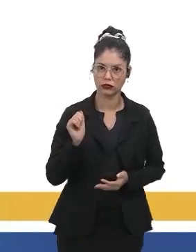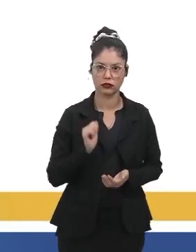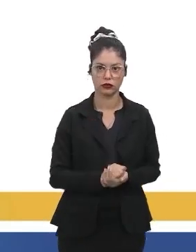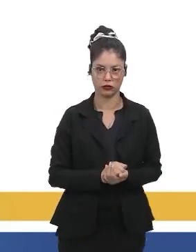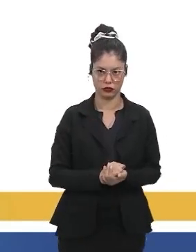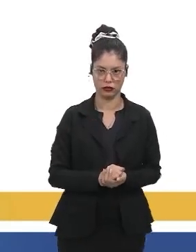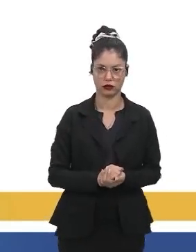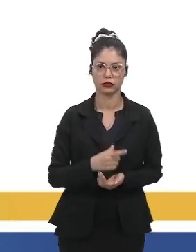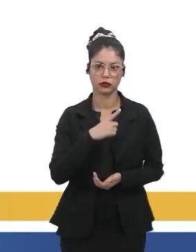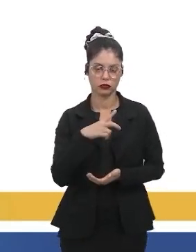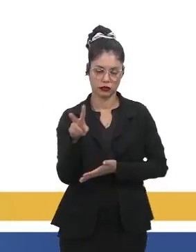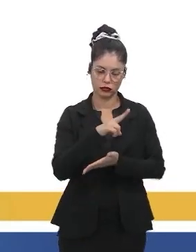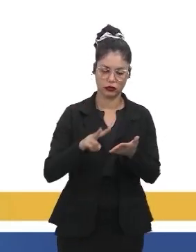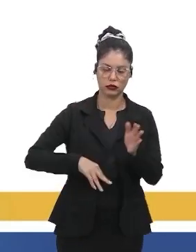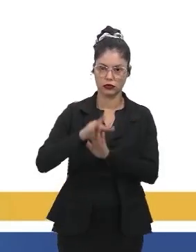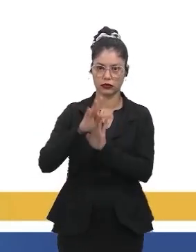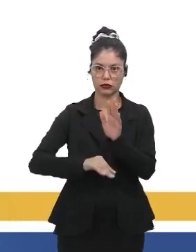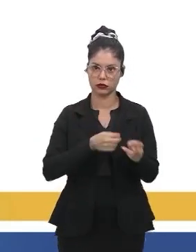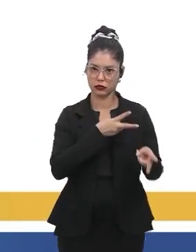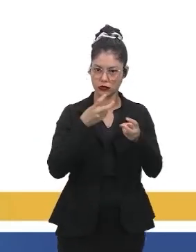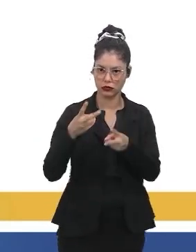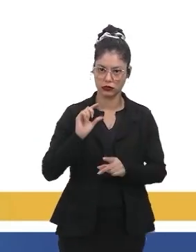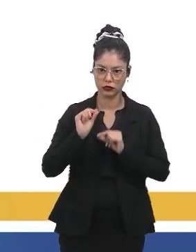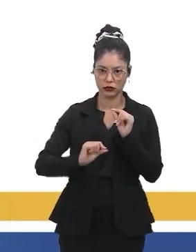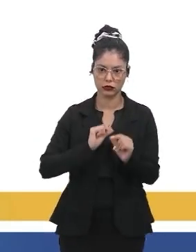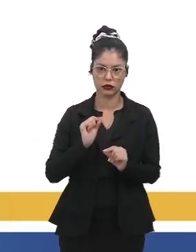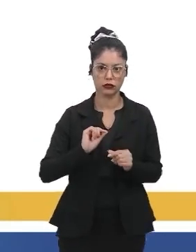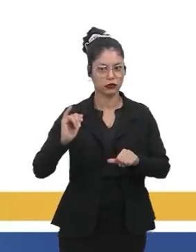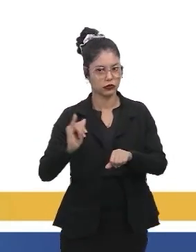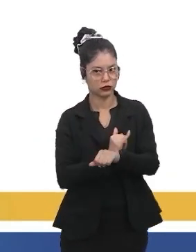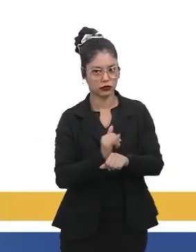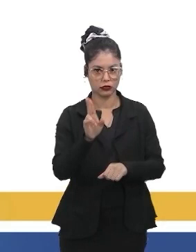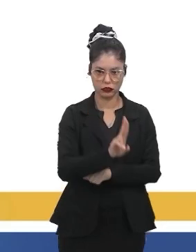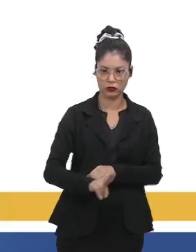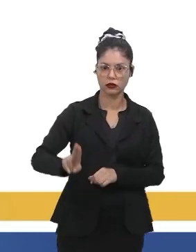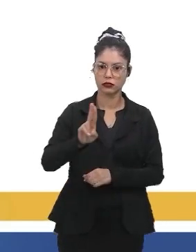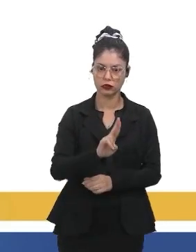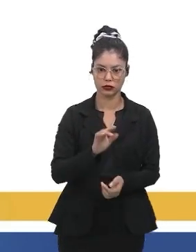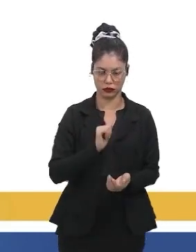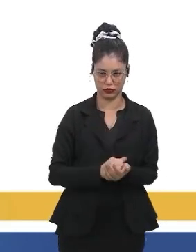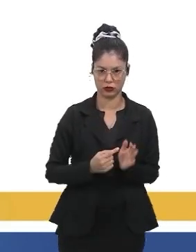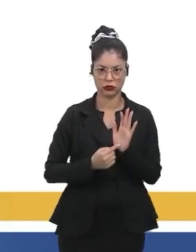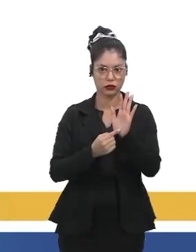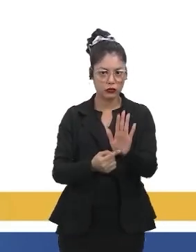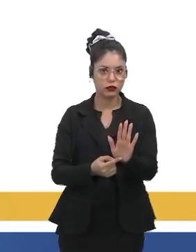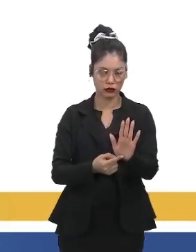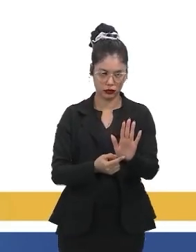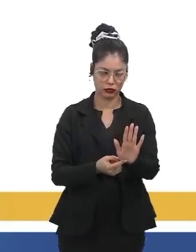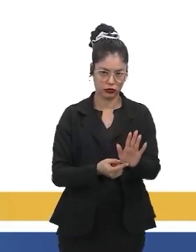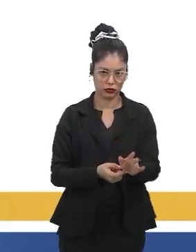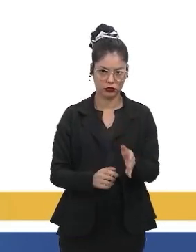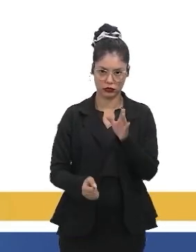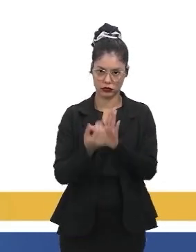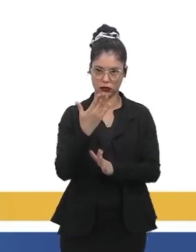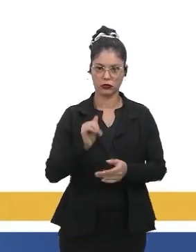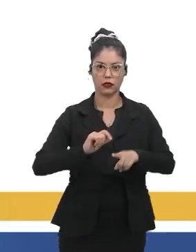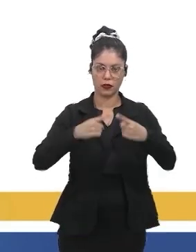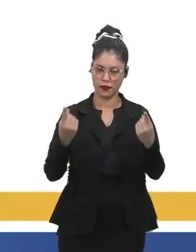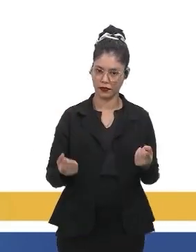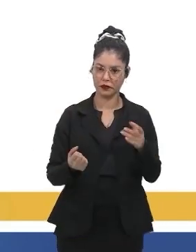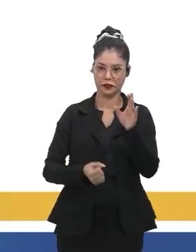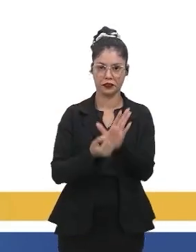Como nós lemos no texto, nós percebemos que a estratégia utilizada não é revelar a origem, né? Porque você revelando